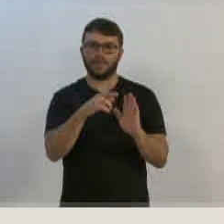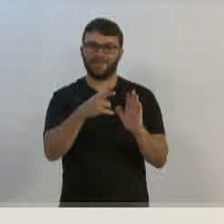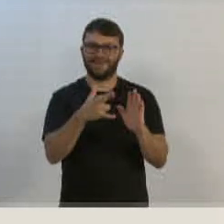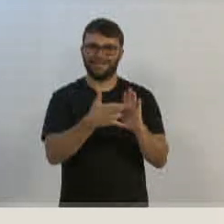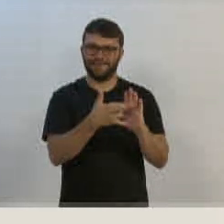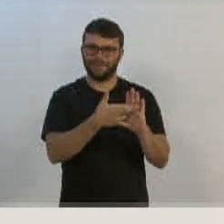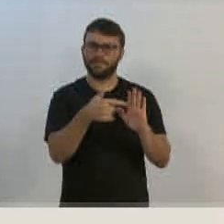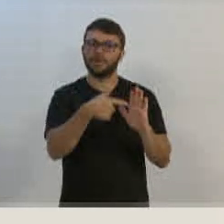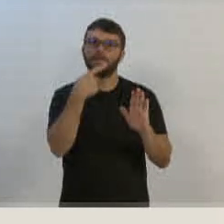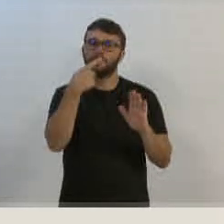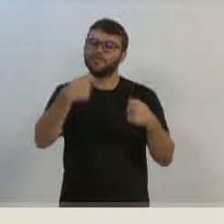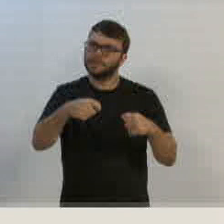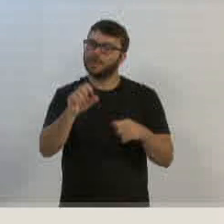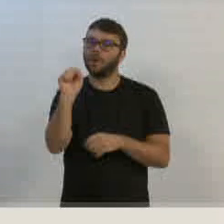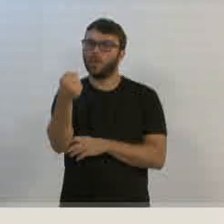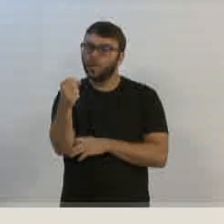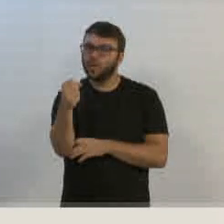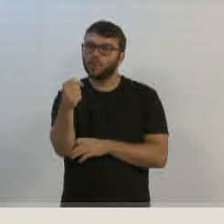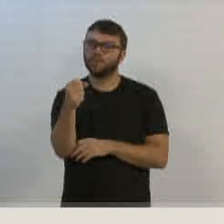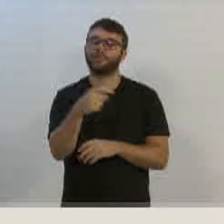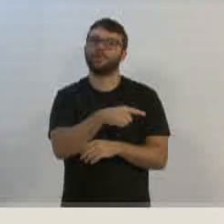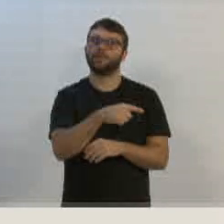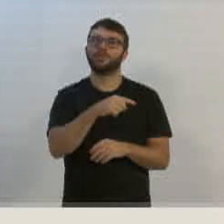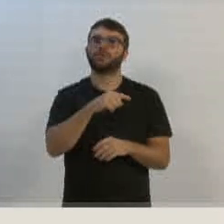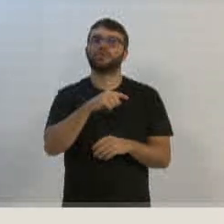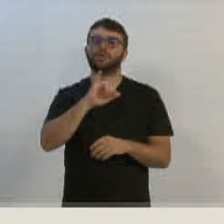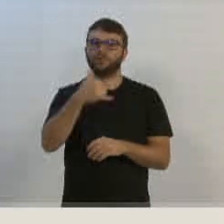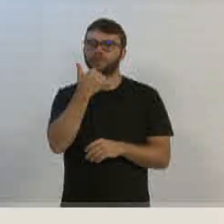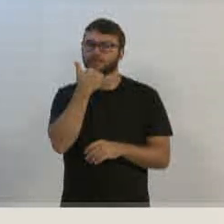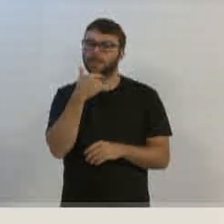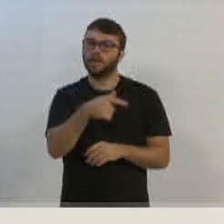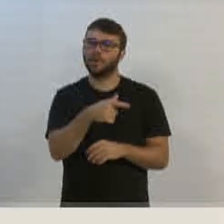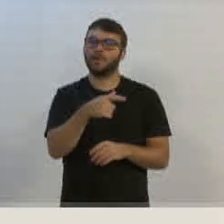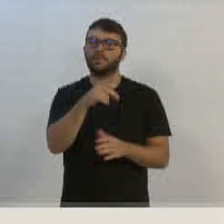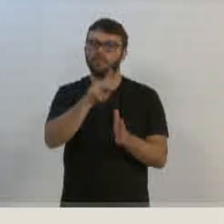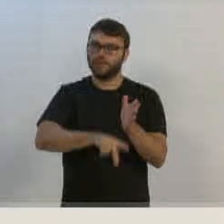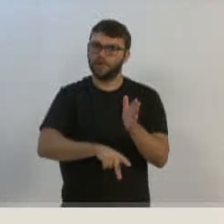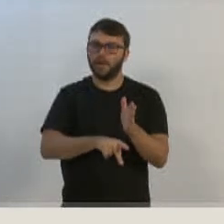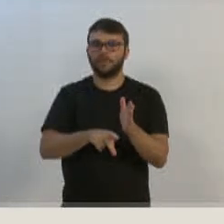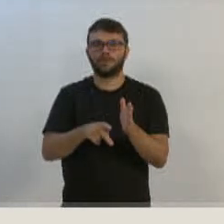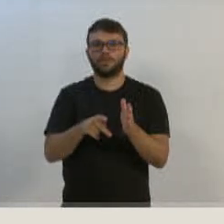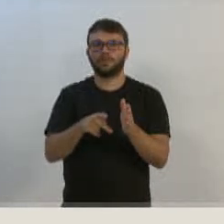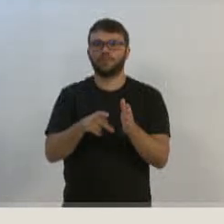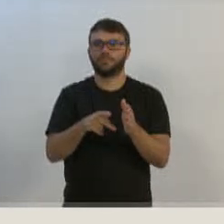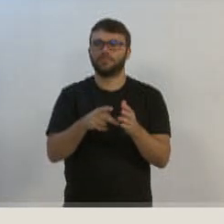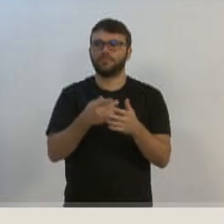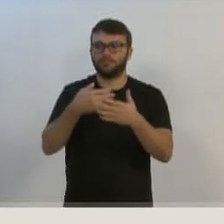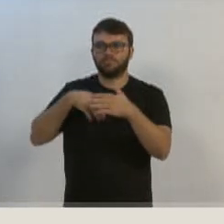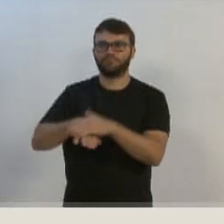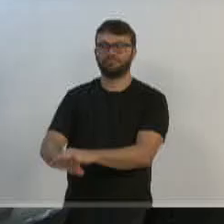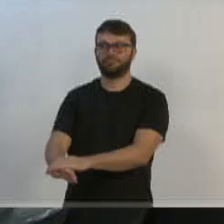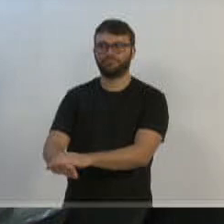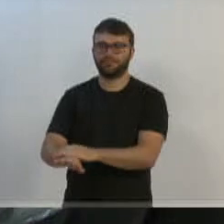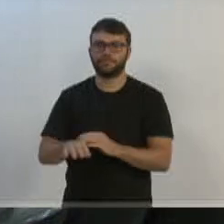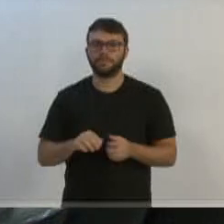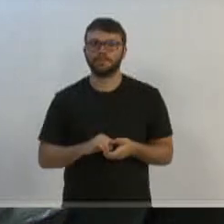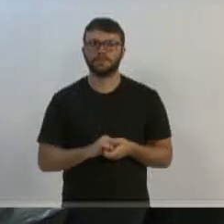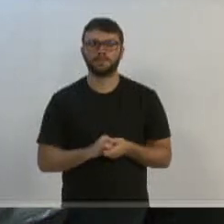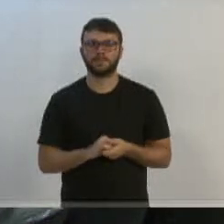necessários 8. Então, até para justificar, o projeto foi rejeitado aqui e encaminhado ao arquivo.